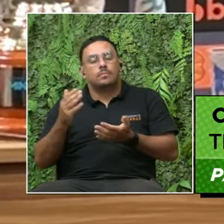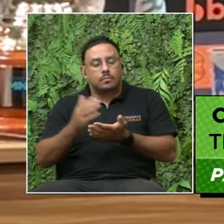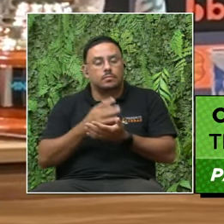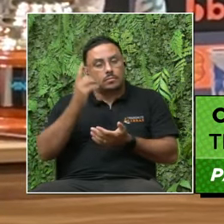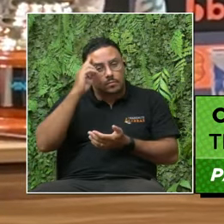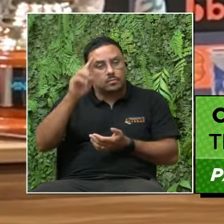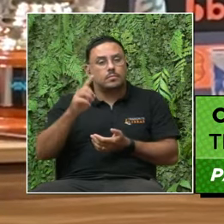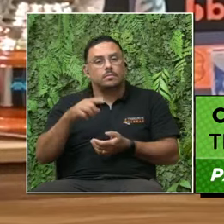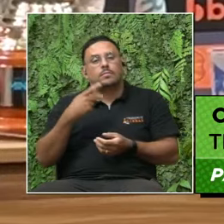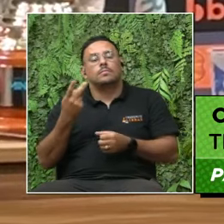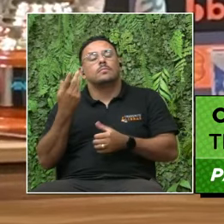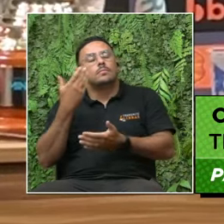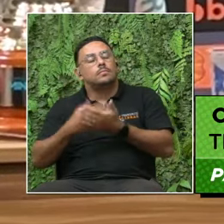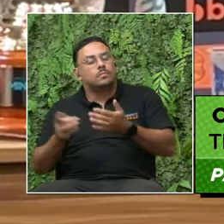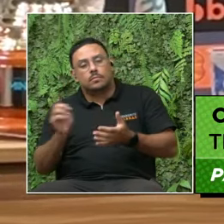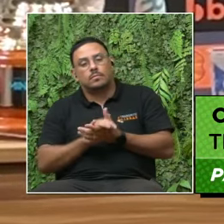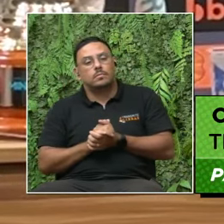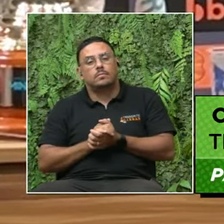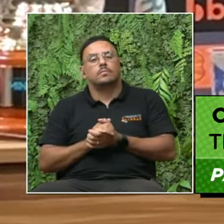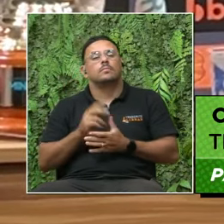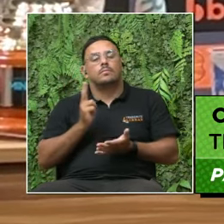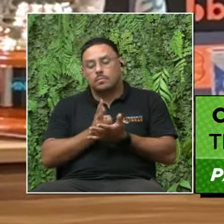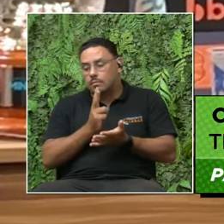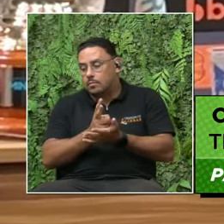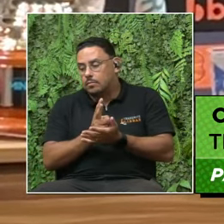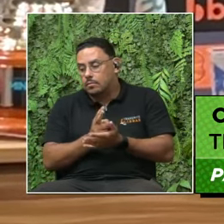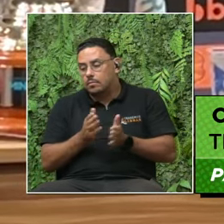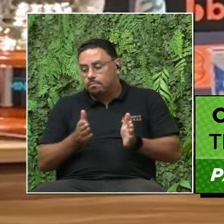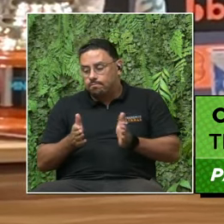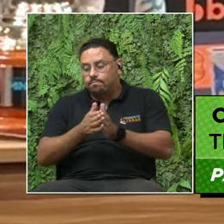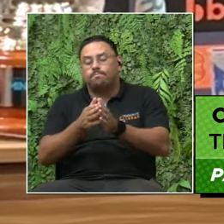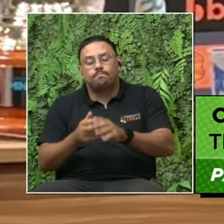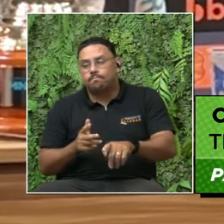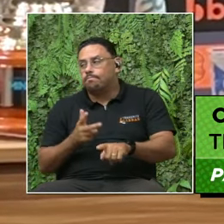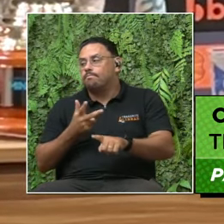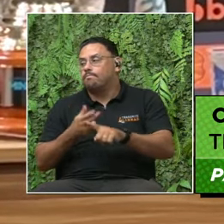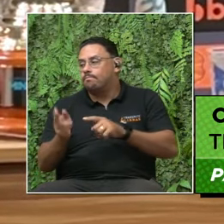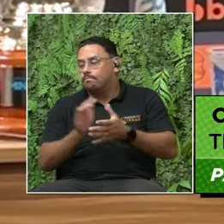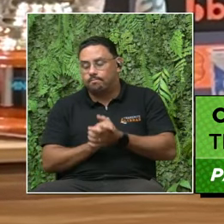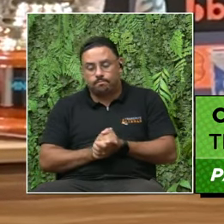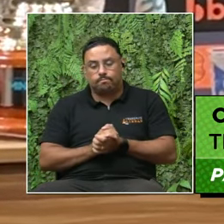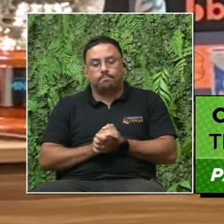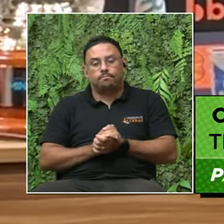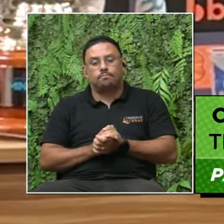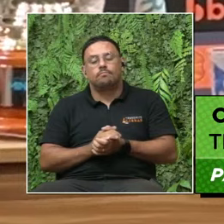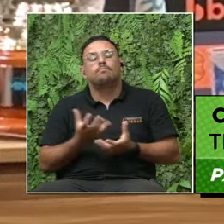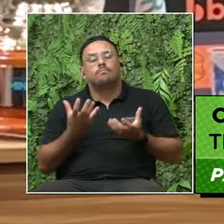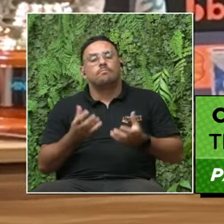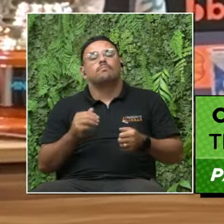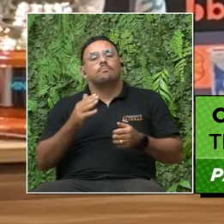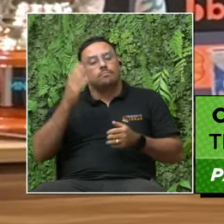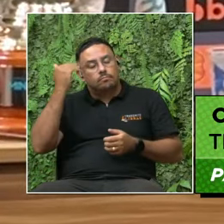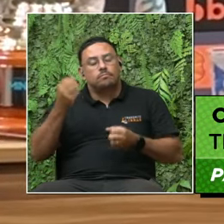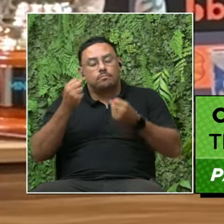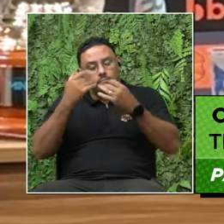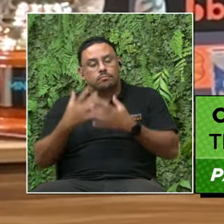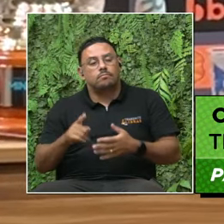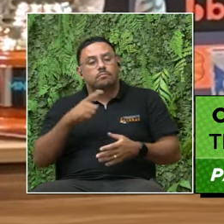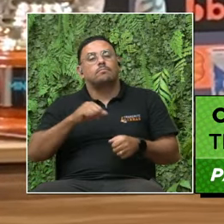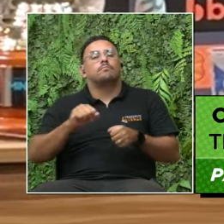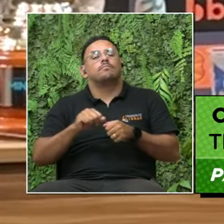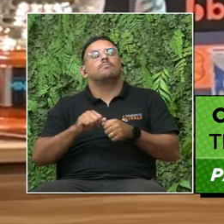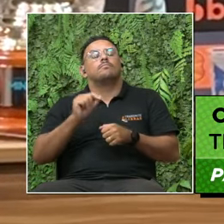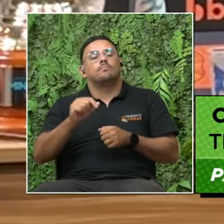día nos tocará perder Pero estoy seguro que ese es El camino que te acerca la Victoria el ten cosas Claras De que